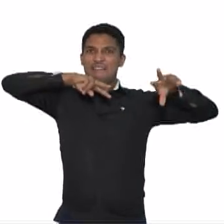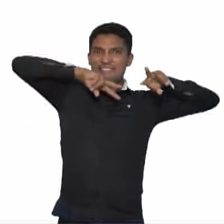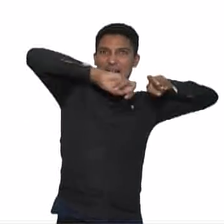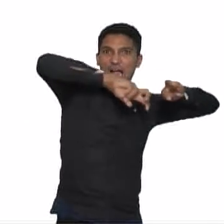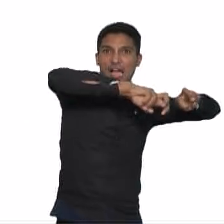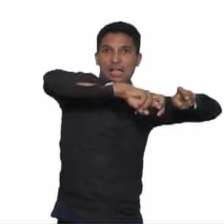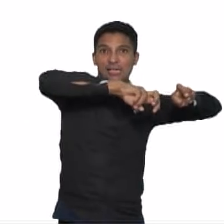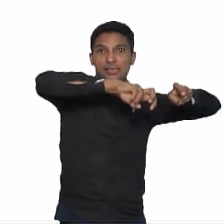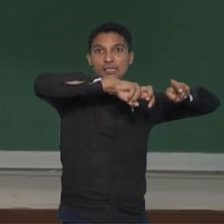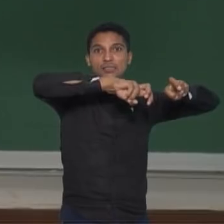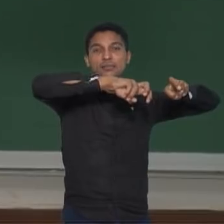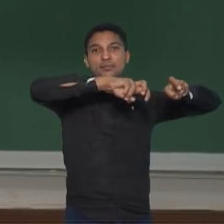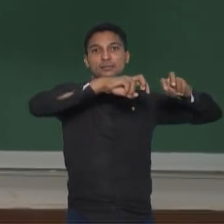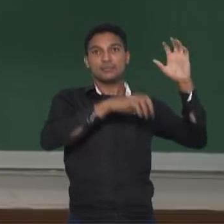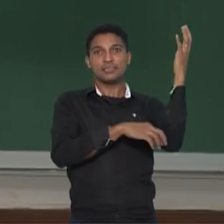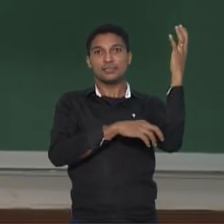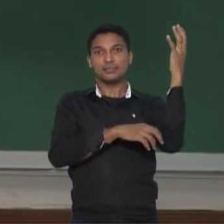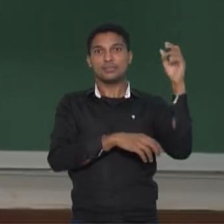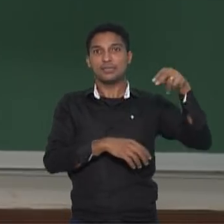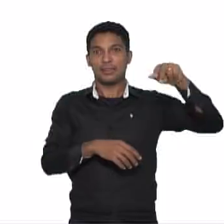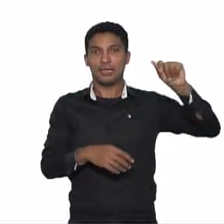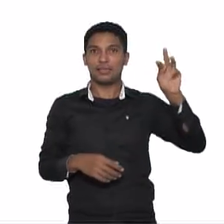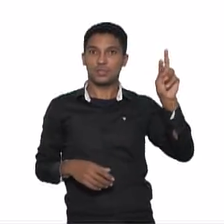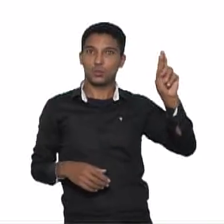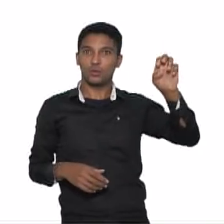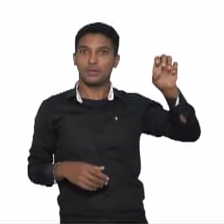da natureza. Então, pensem aí.